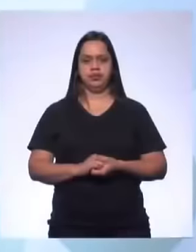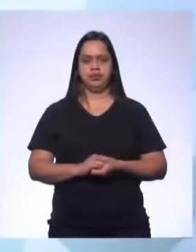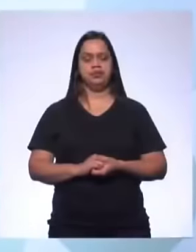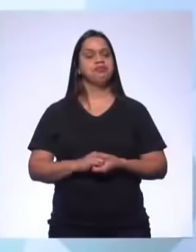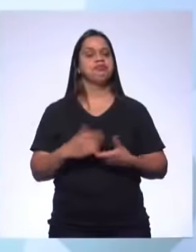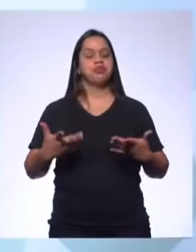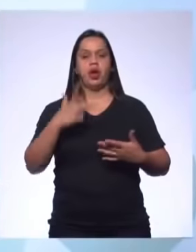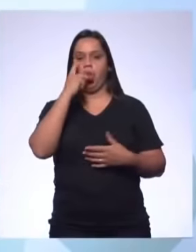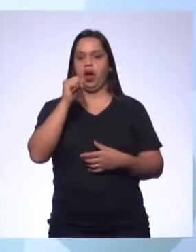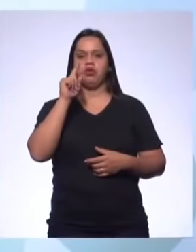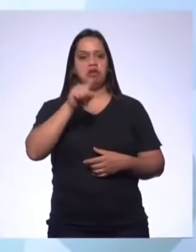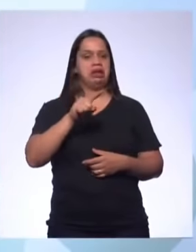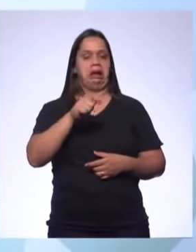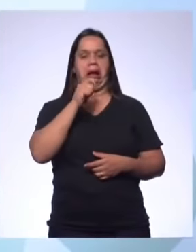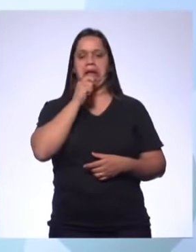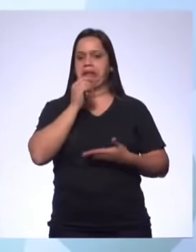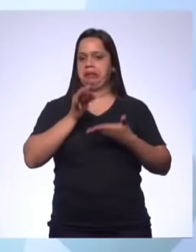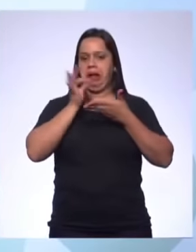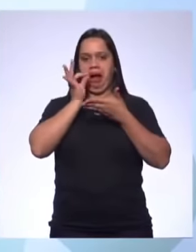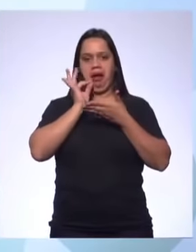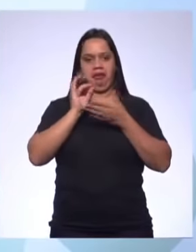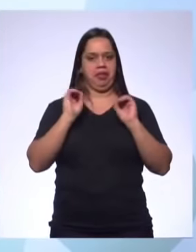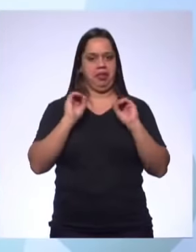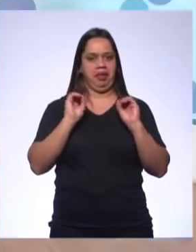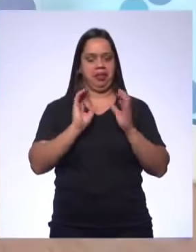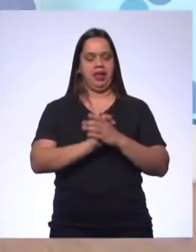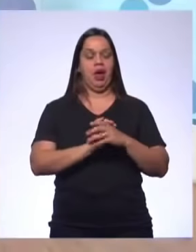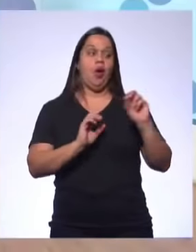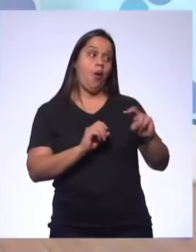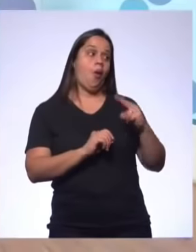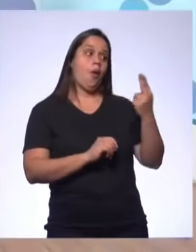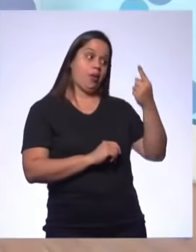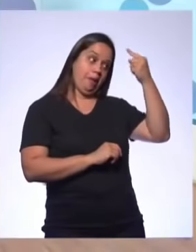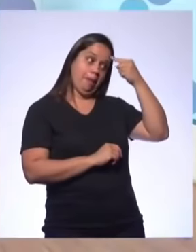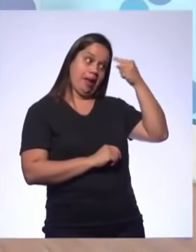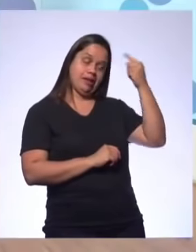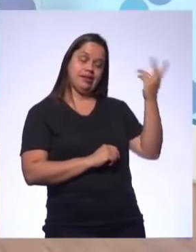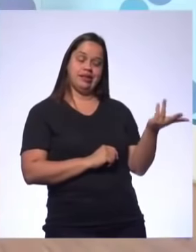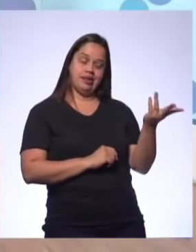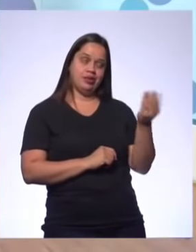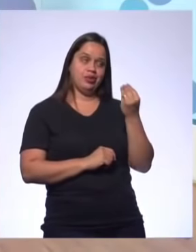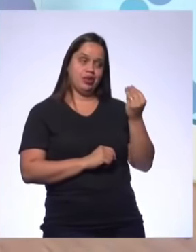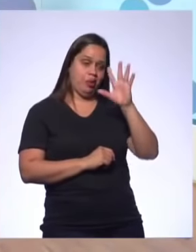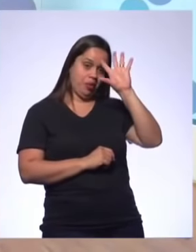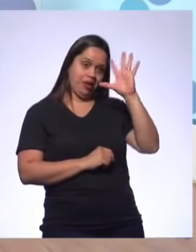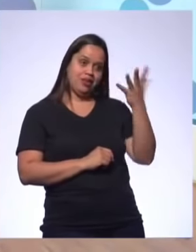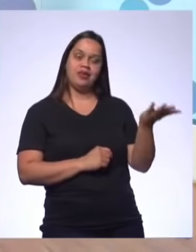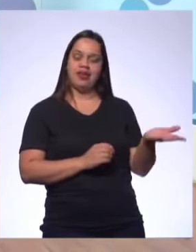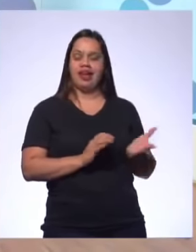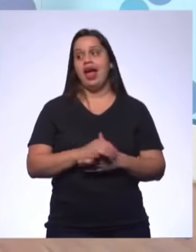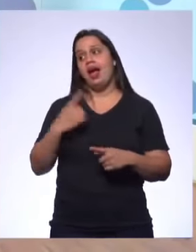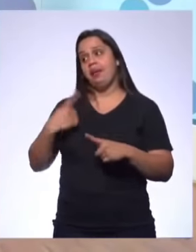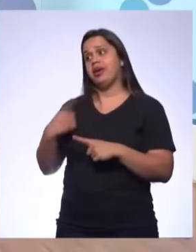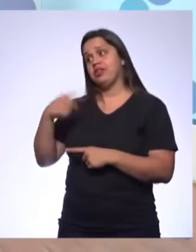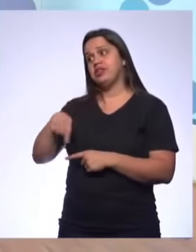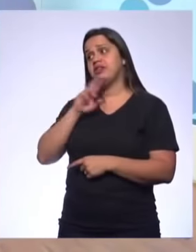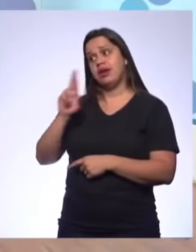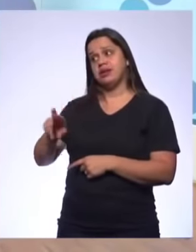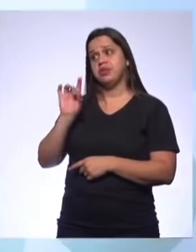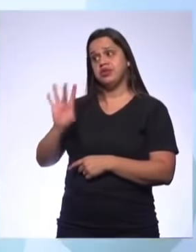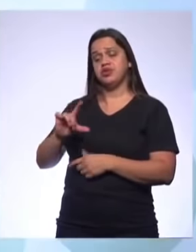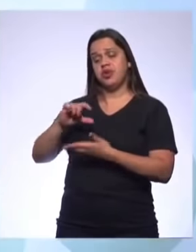Eu acho que eles não tomaram café mesmo, Mônica. Ou eles estão pensando na assombração ainda. Porque vocês Tô com estão respondendo medo. só a parte. Pois